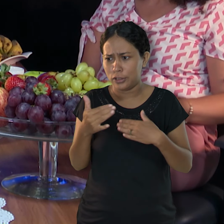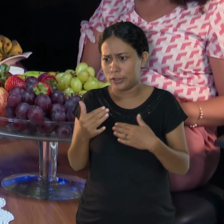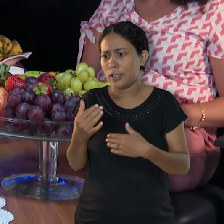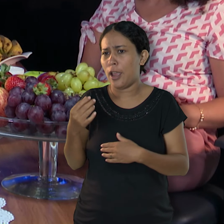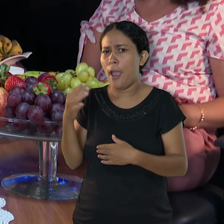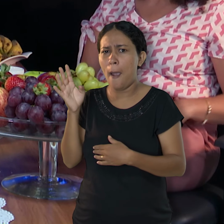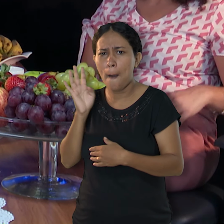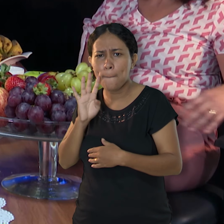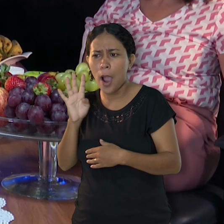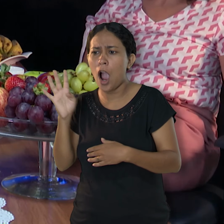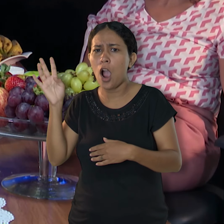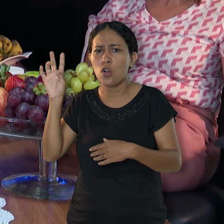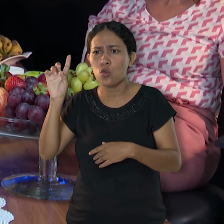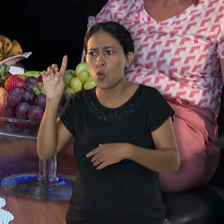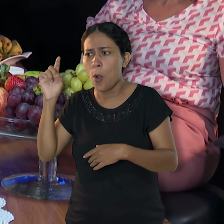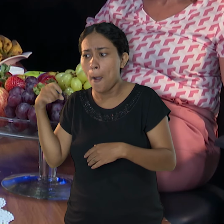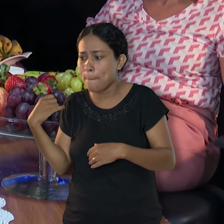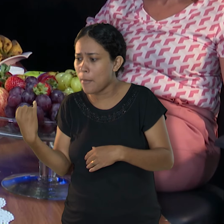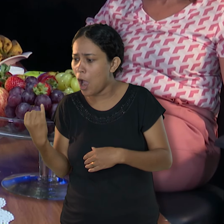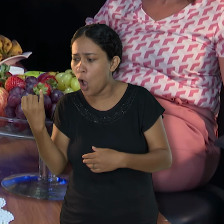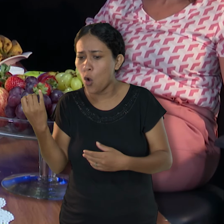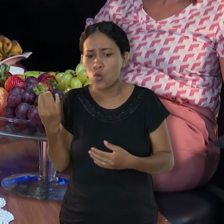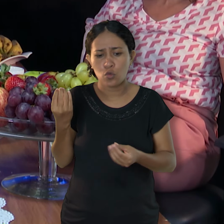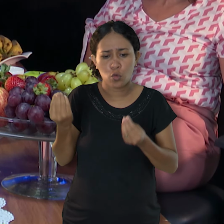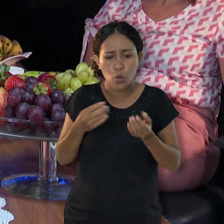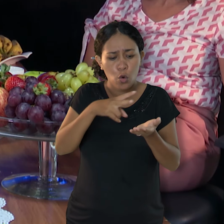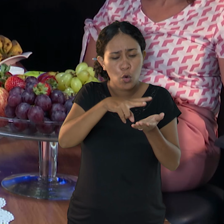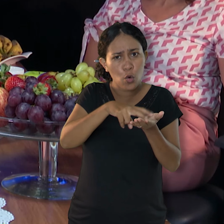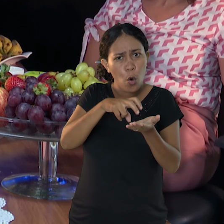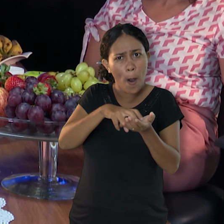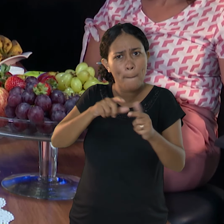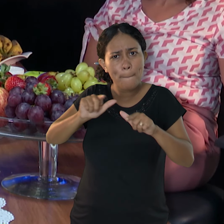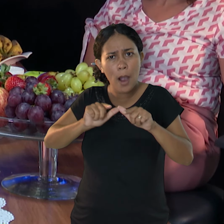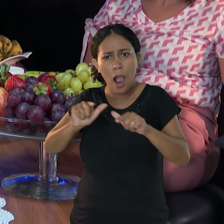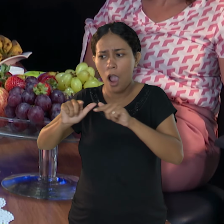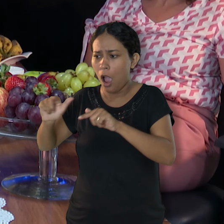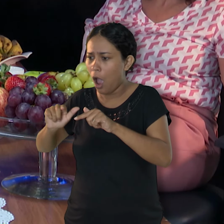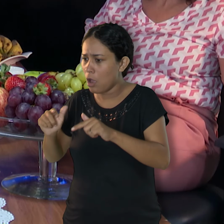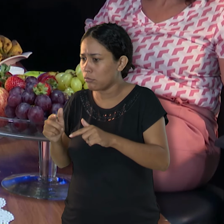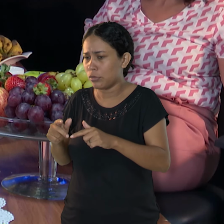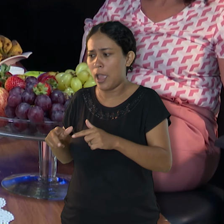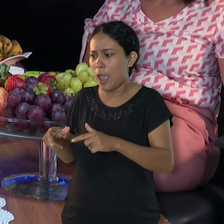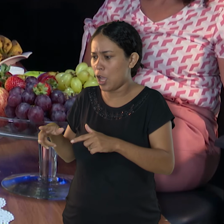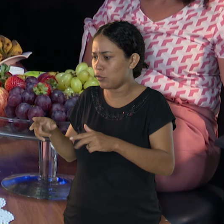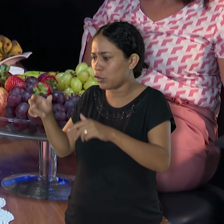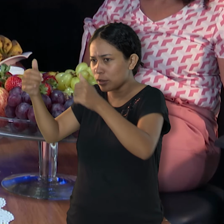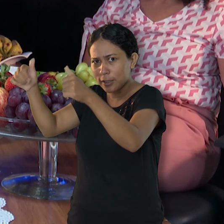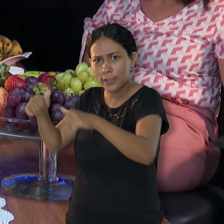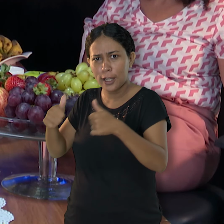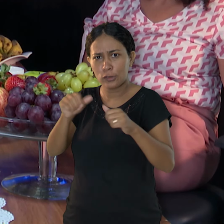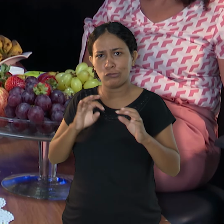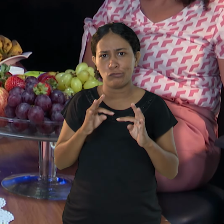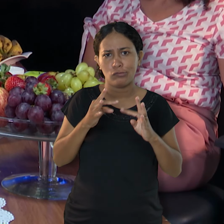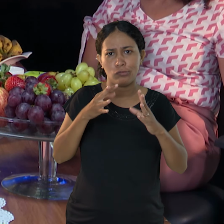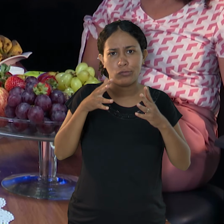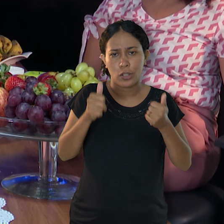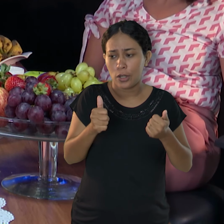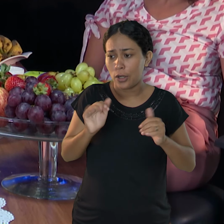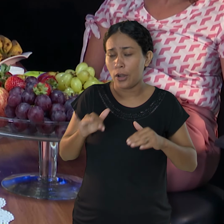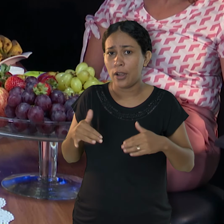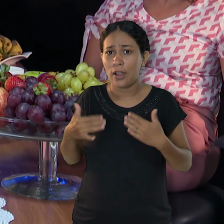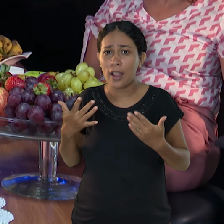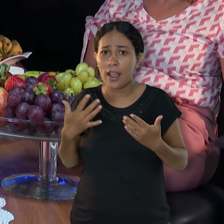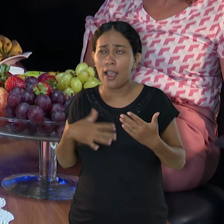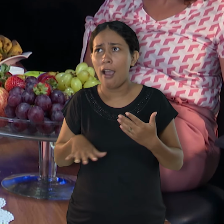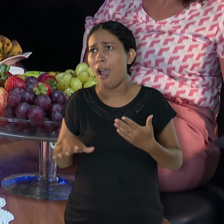de trabalho para que fosse observada por todas. Foi nesse sentido. E isso, assim... Eu não estou dizendo que foi certo, isso